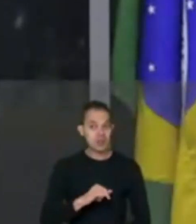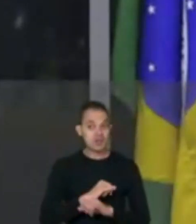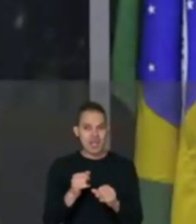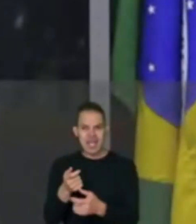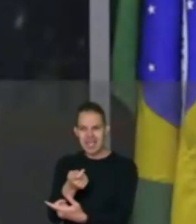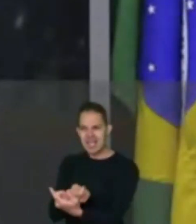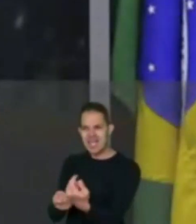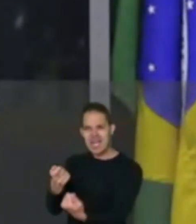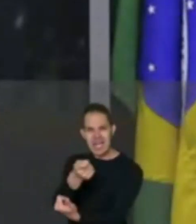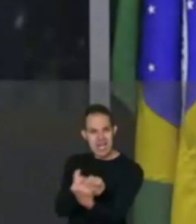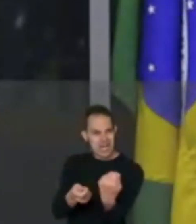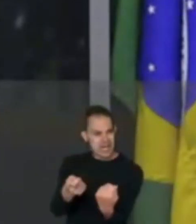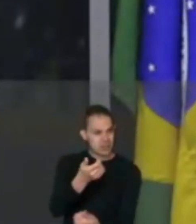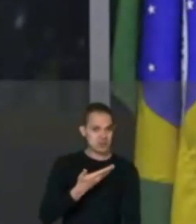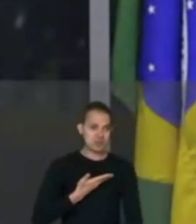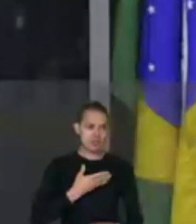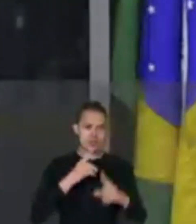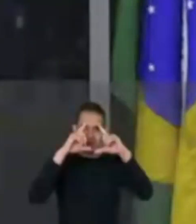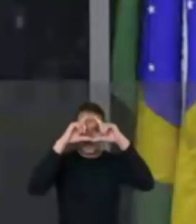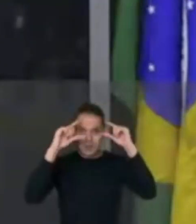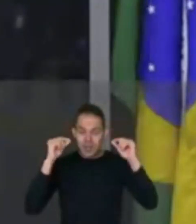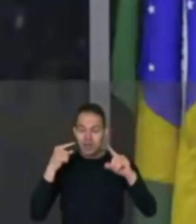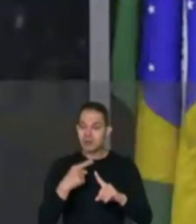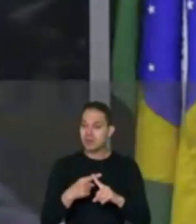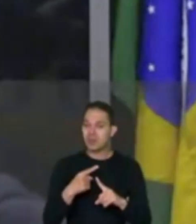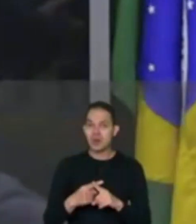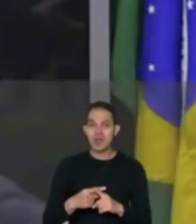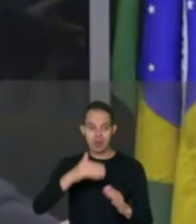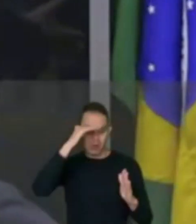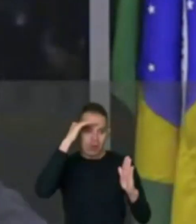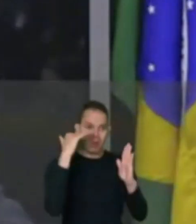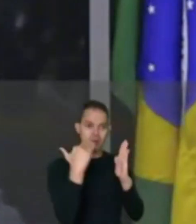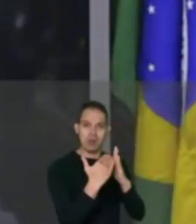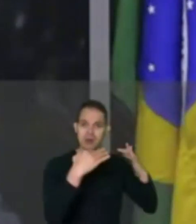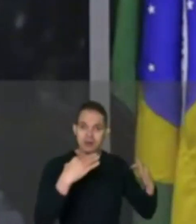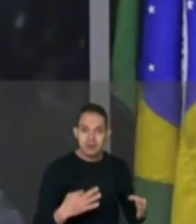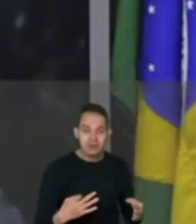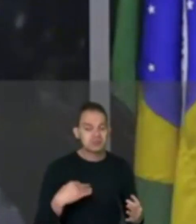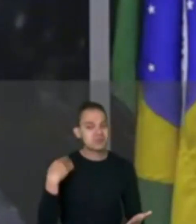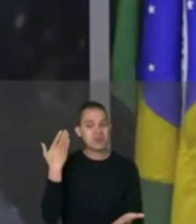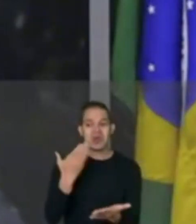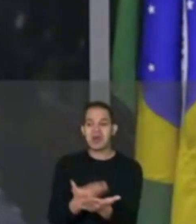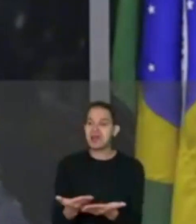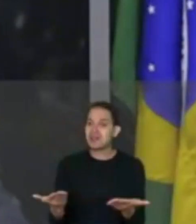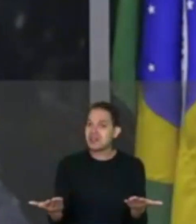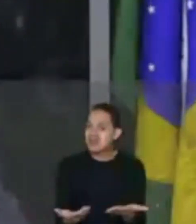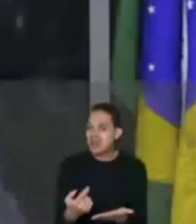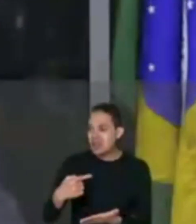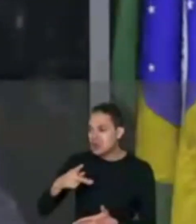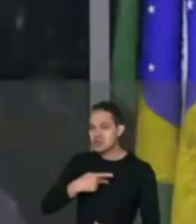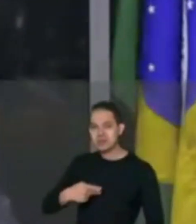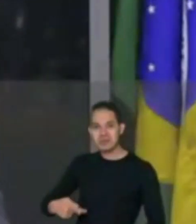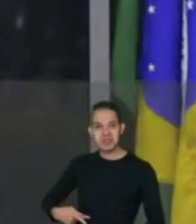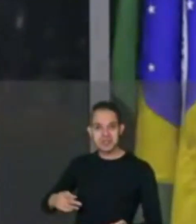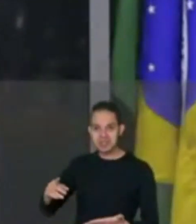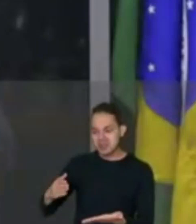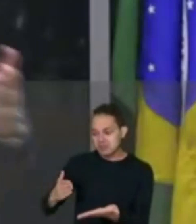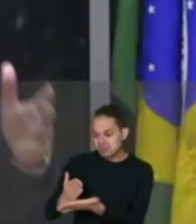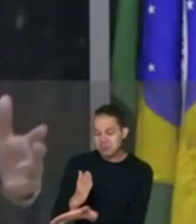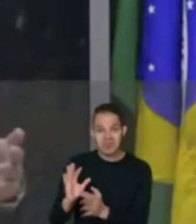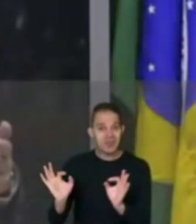meus amigos enfermeiros, porque não seria cumprido. Até hoje não foi a sanção presidencial, está parado na mesa,